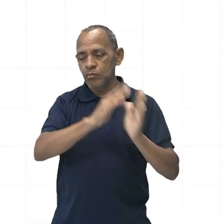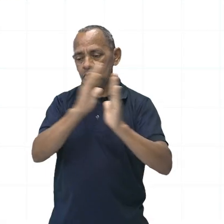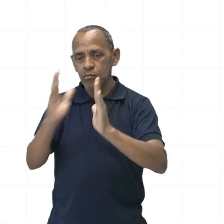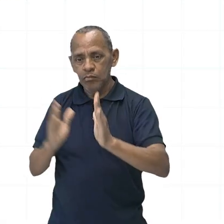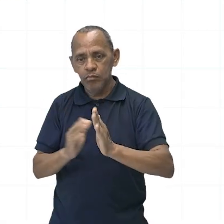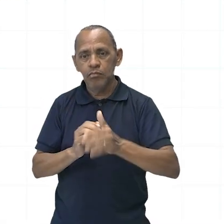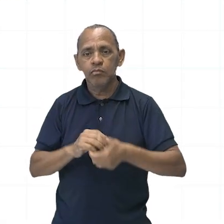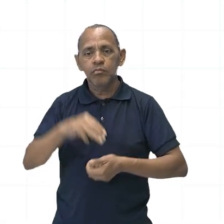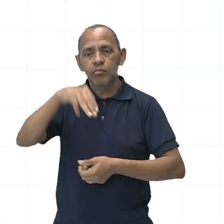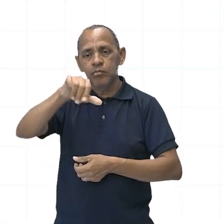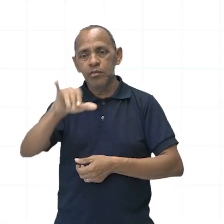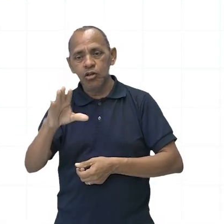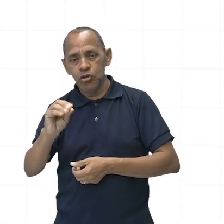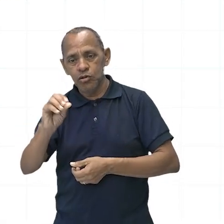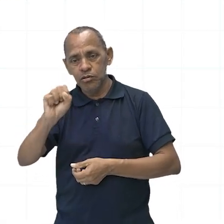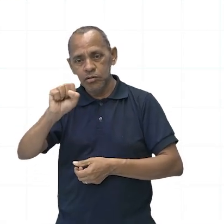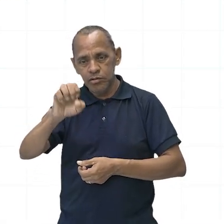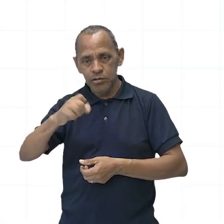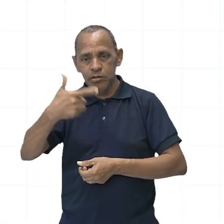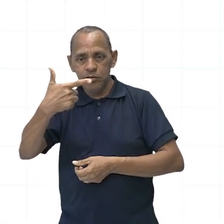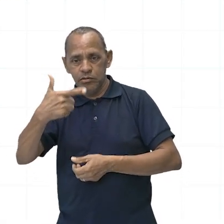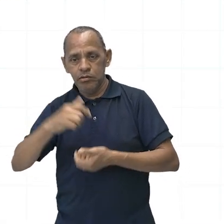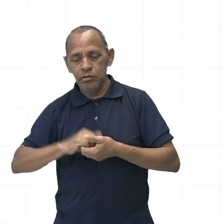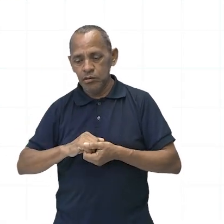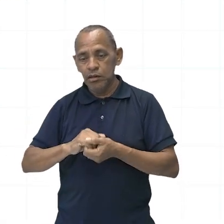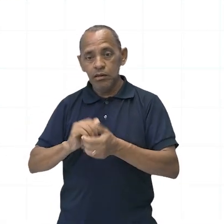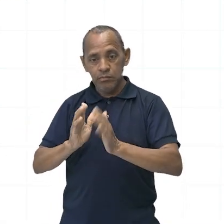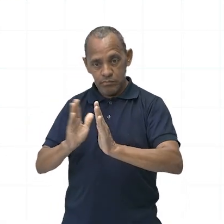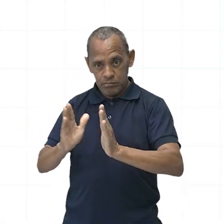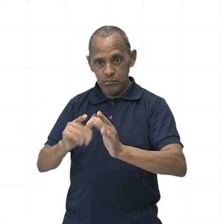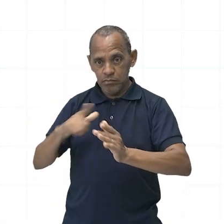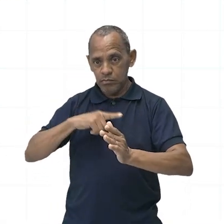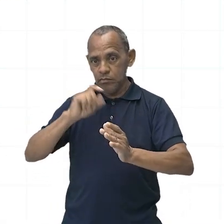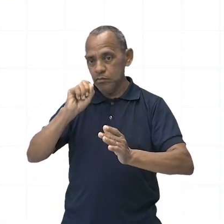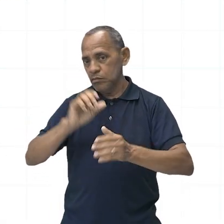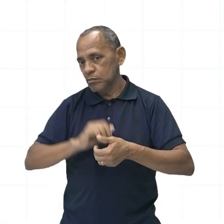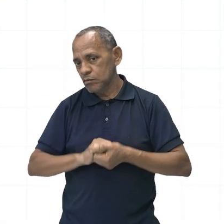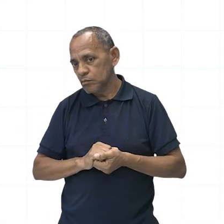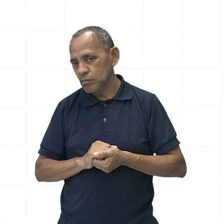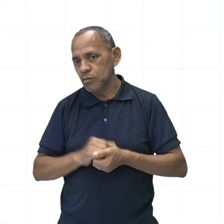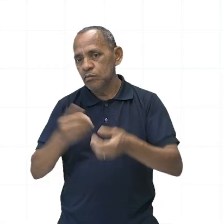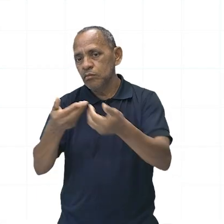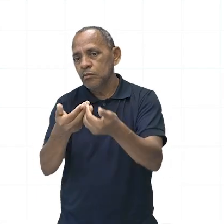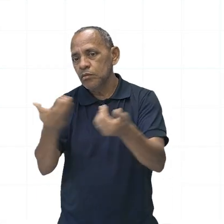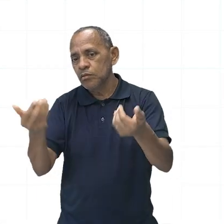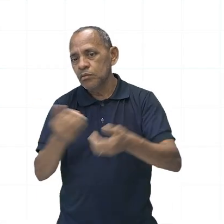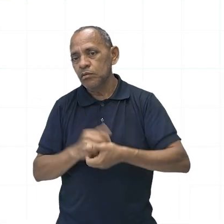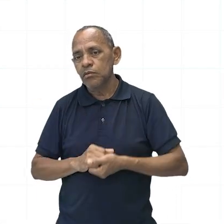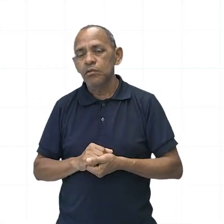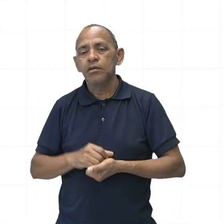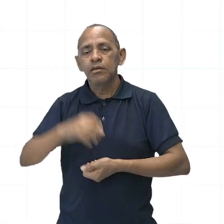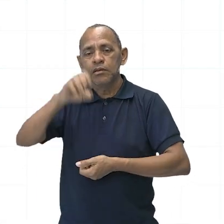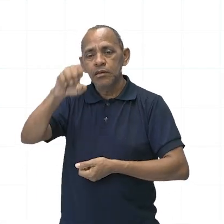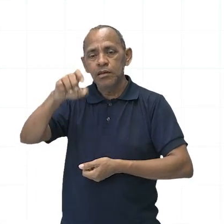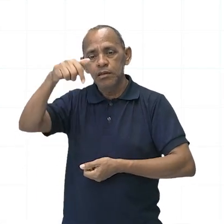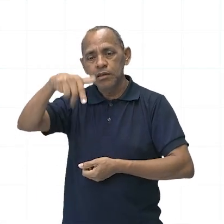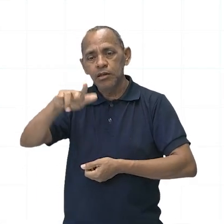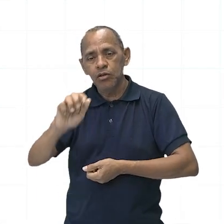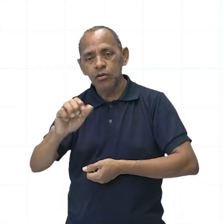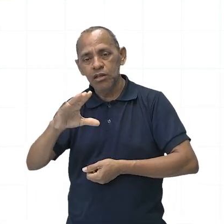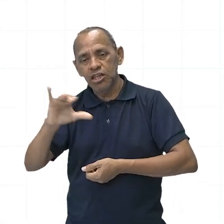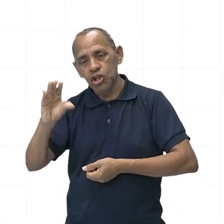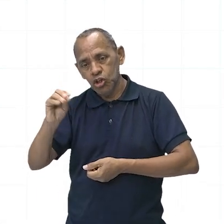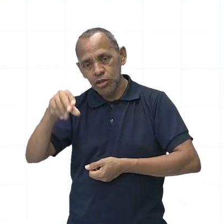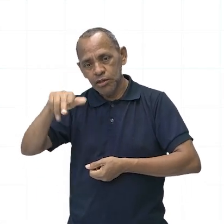só. Então, na meiose 2, nós temos o que nós chamamos de divisão equacional.